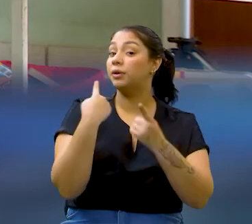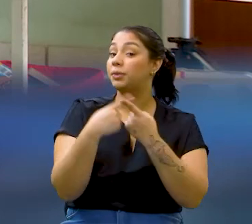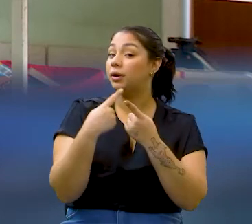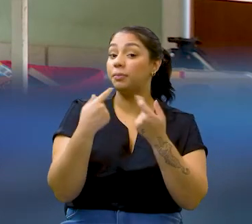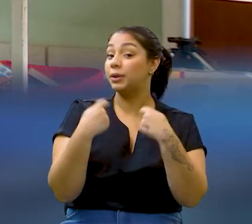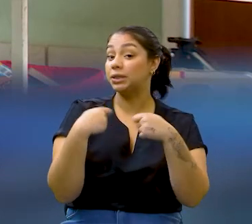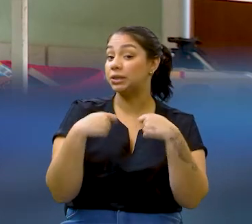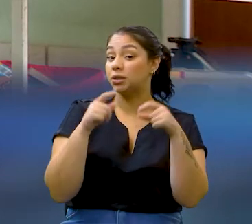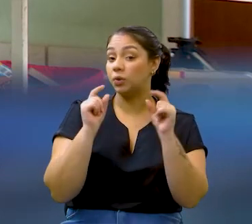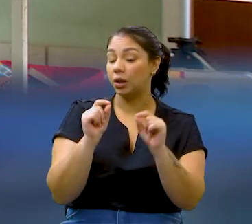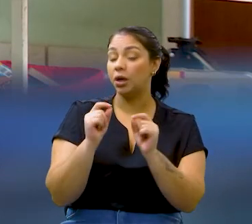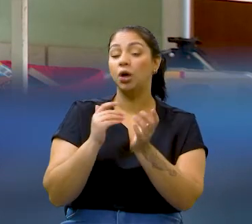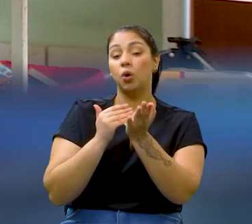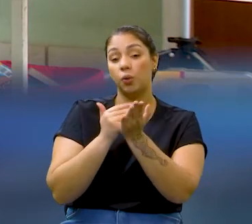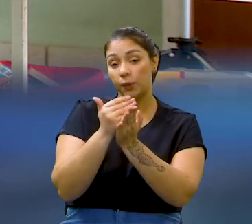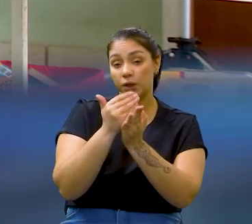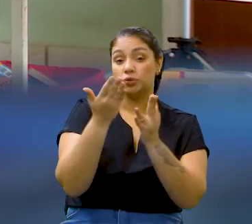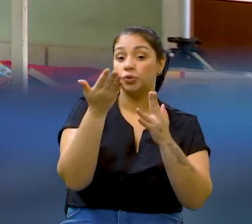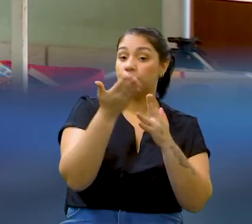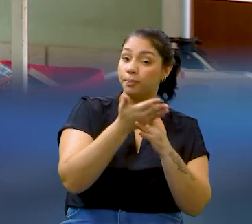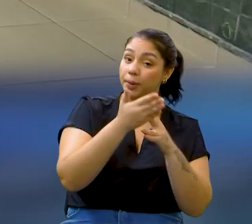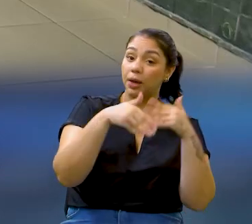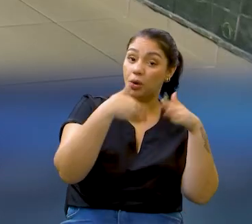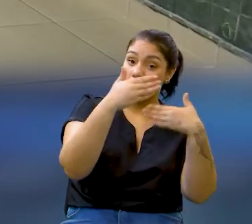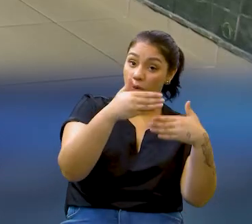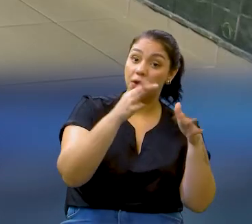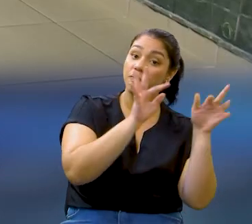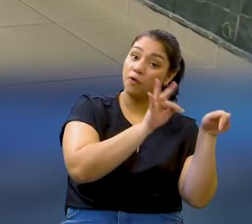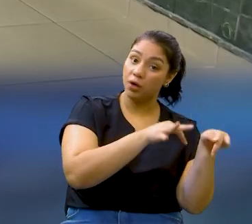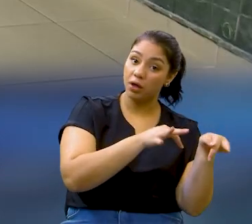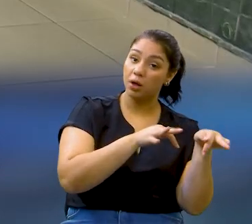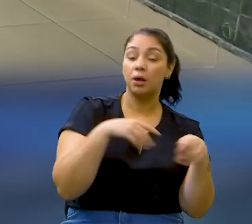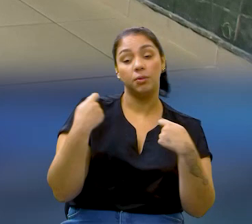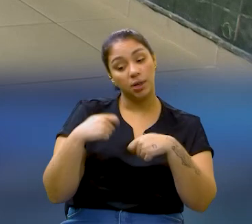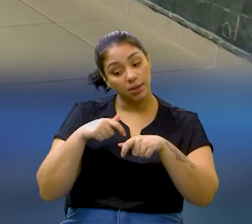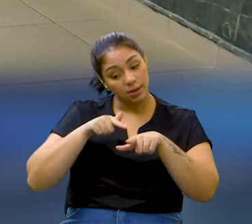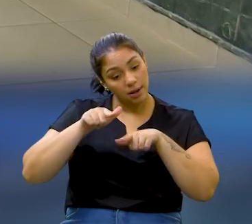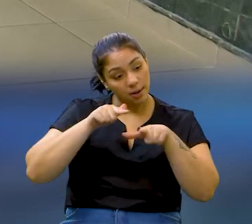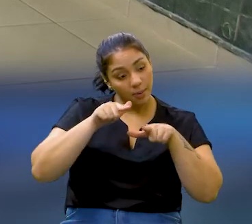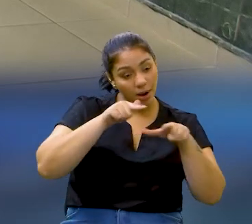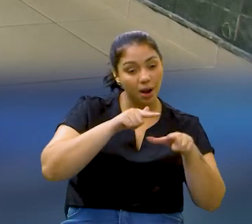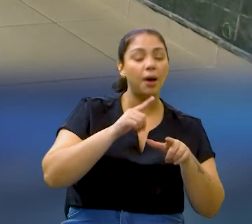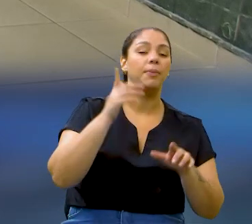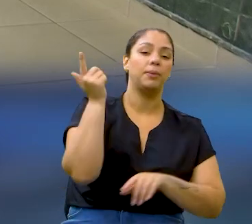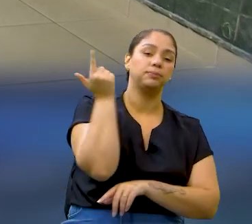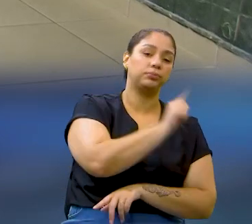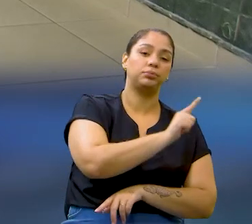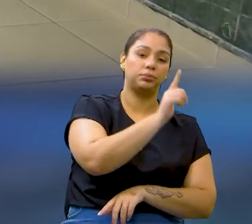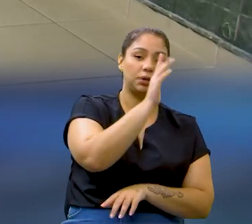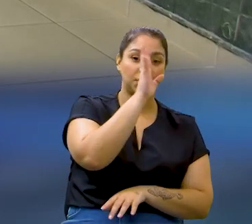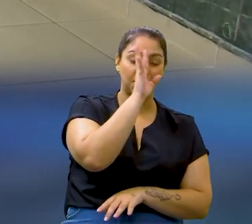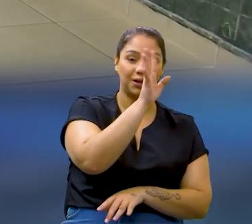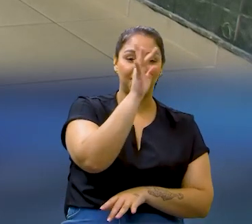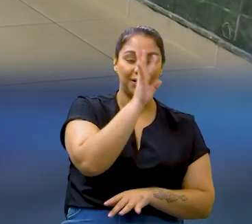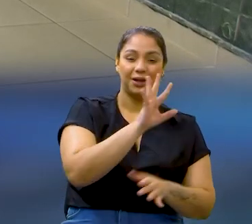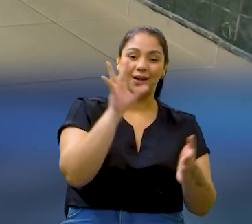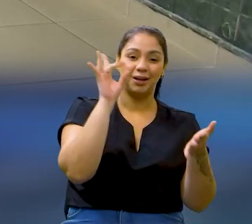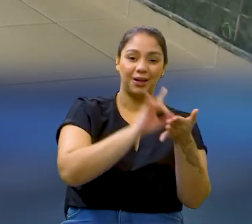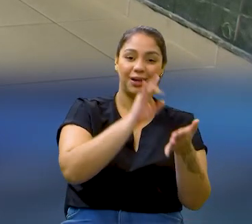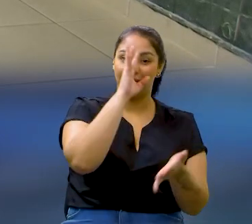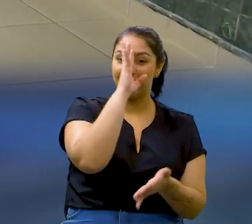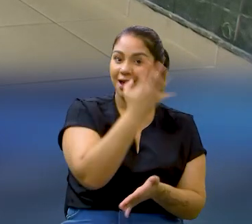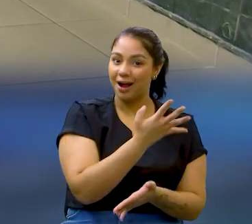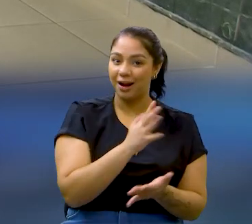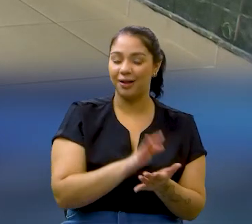meio e fim. Eles têm que entender que eles têm que trabalhar para conseguir atingir aquele sonho. Né? Para ter um